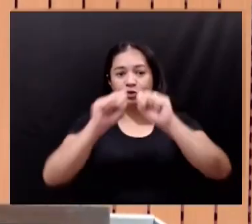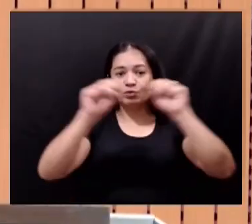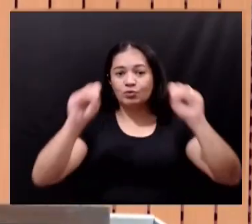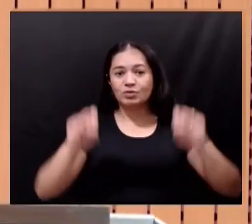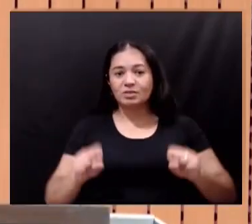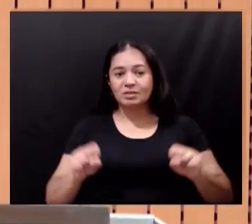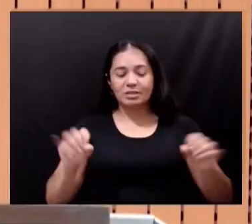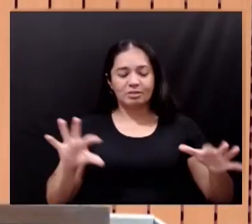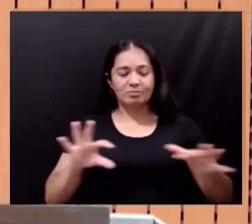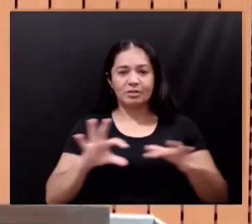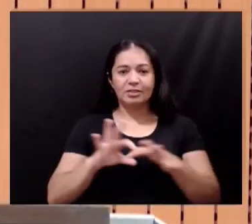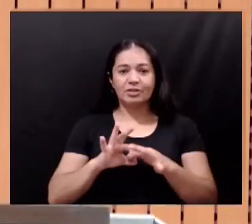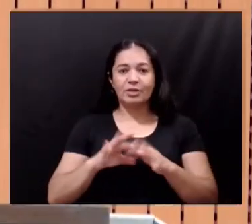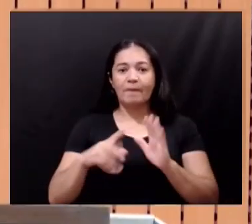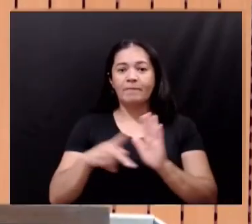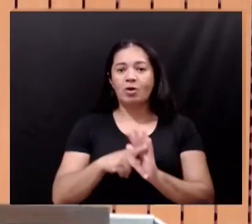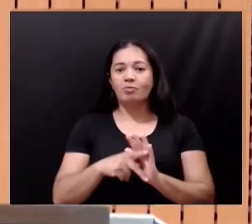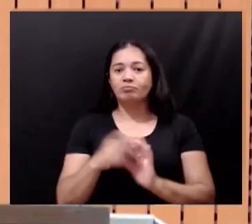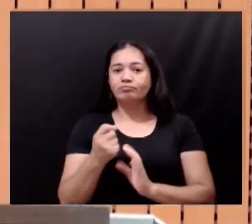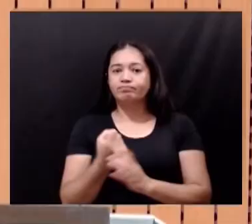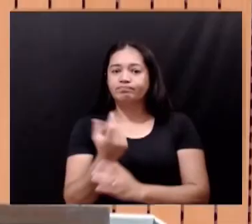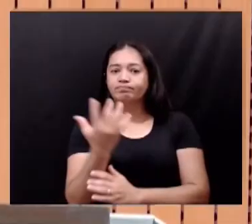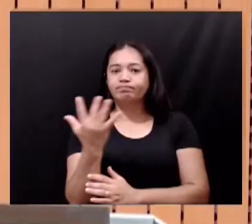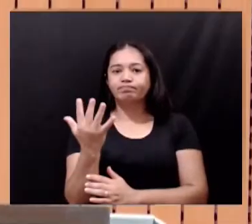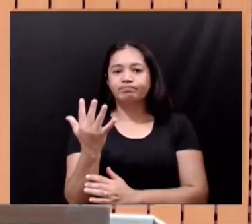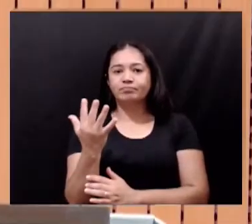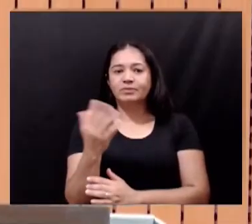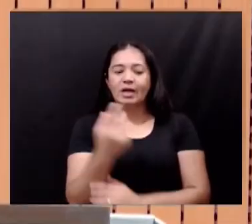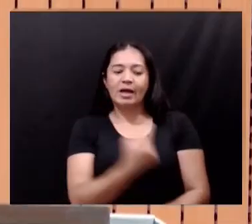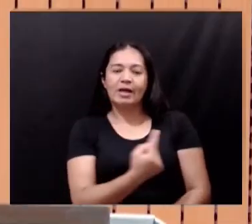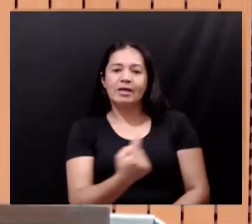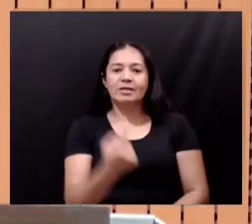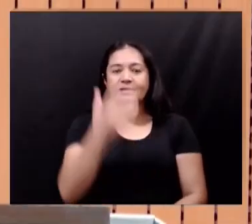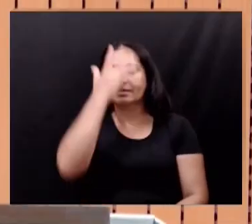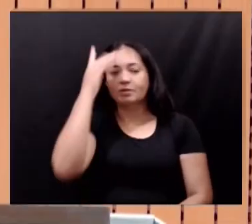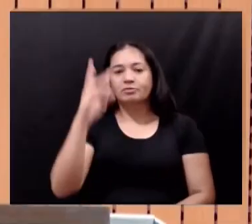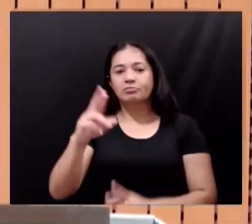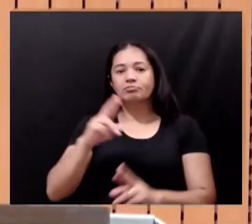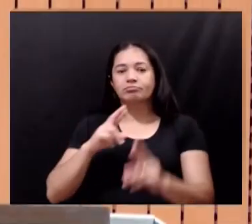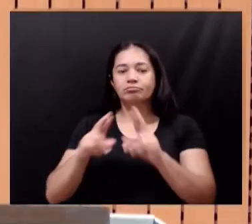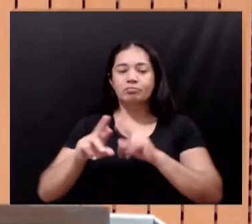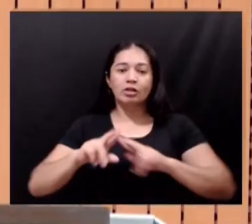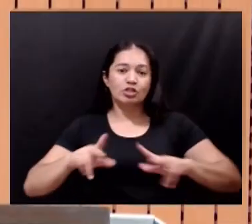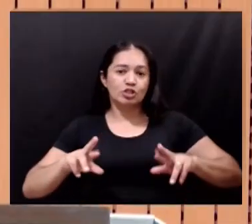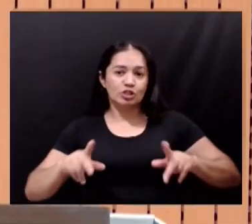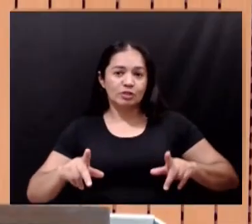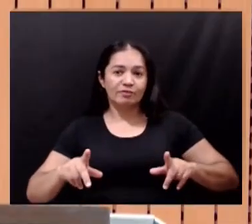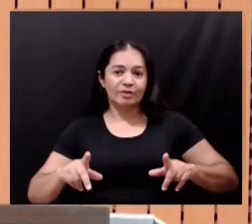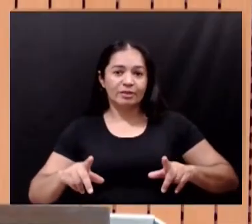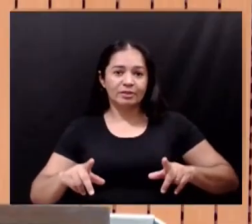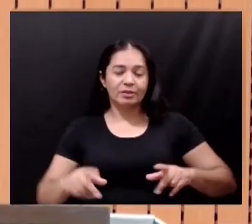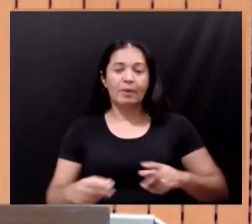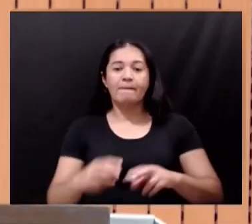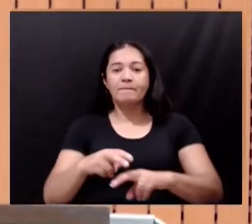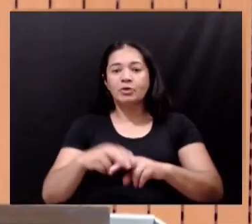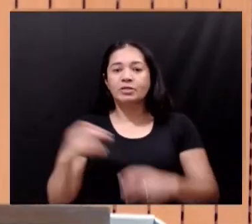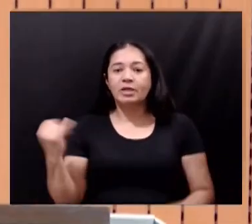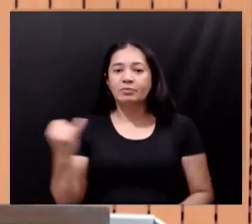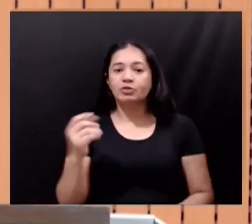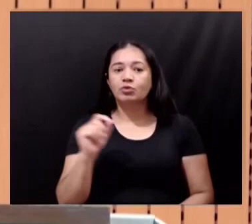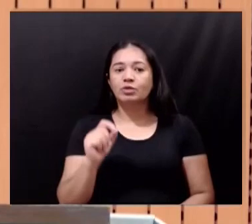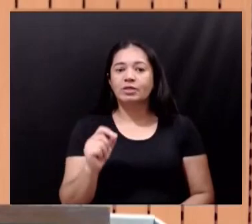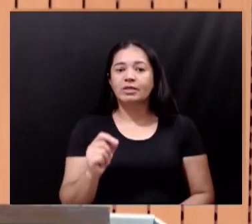planta. Então, cada pessoa vai ter uma resposta. Então, é importante a gente ter, dentro do SUS, pessoas da